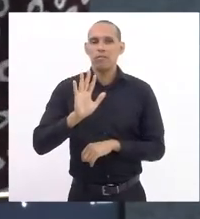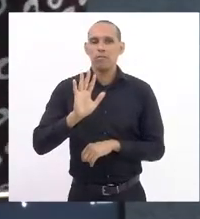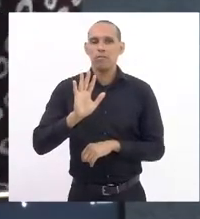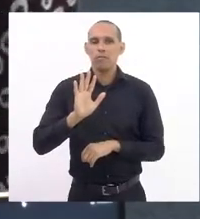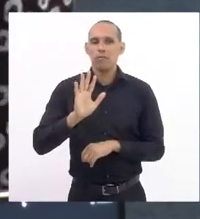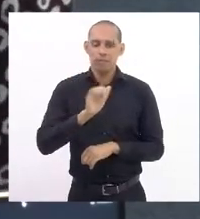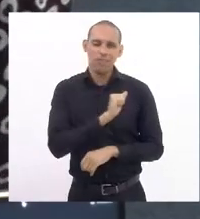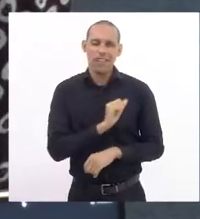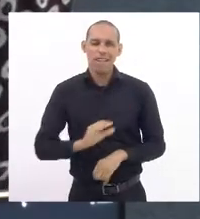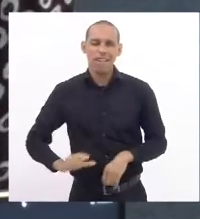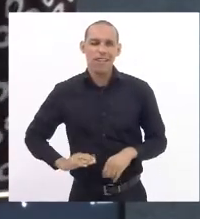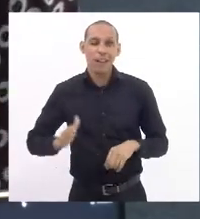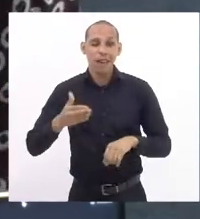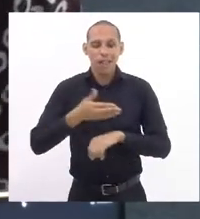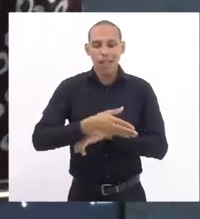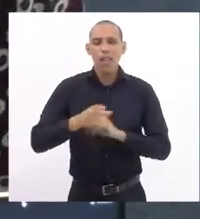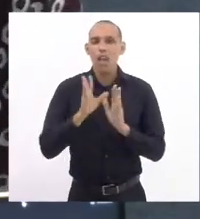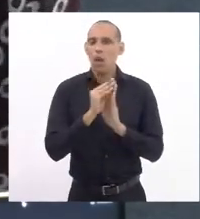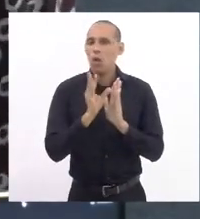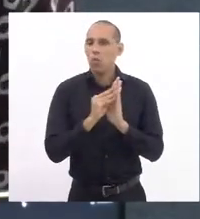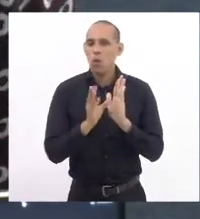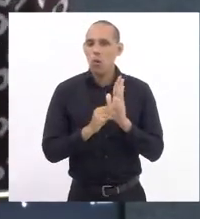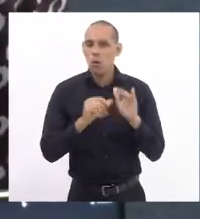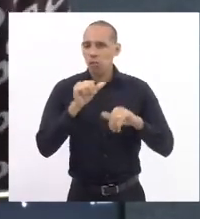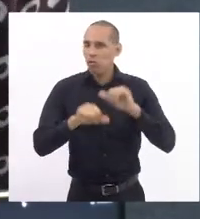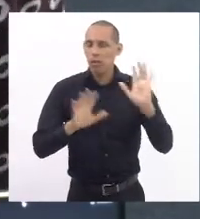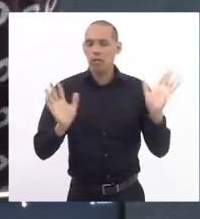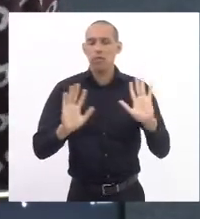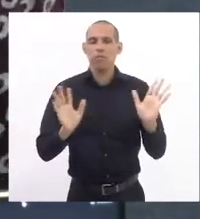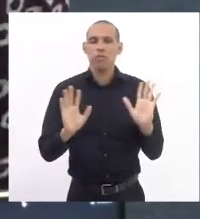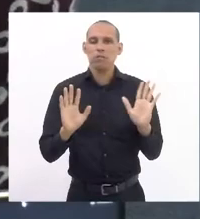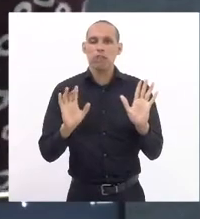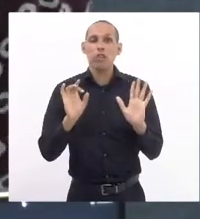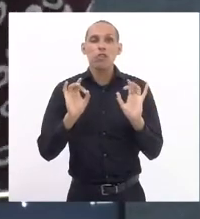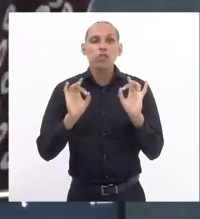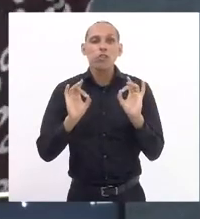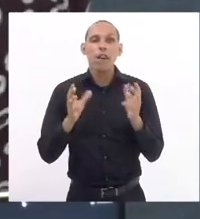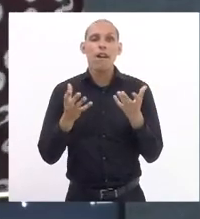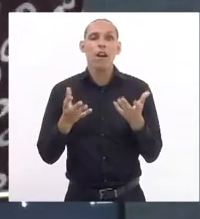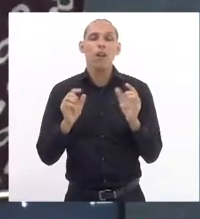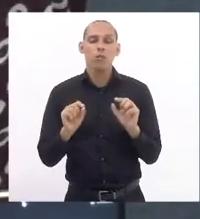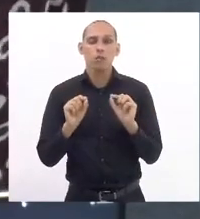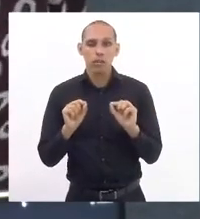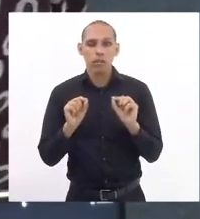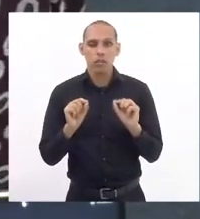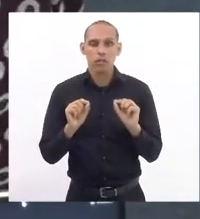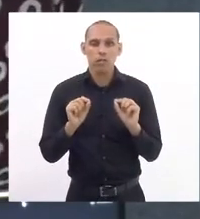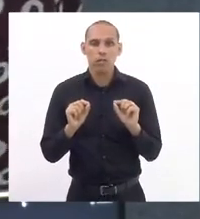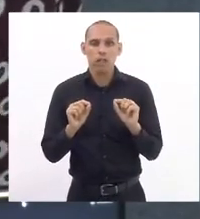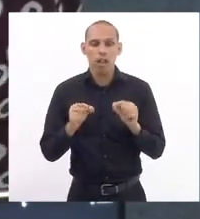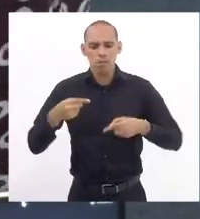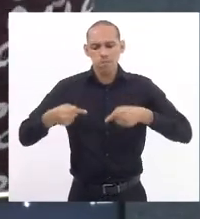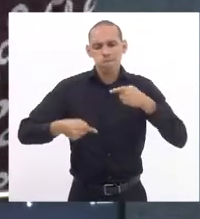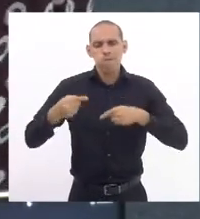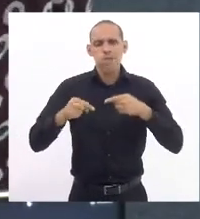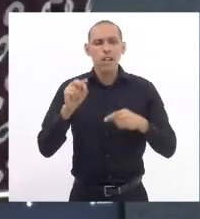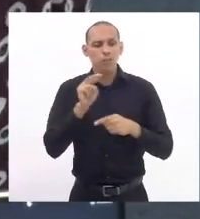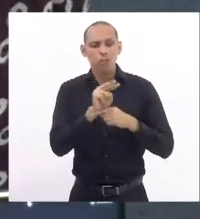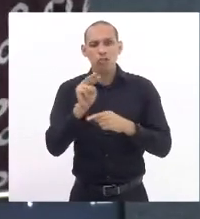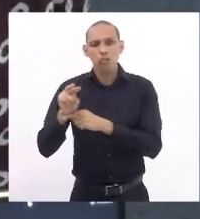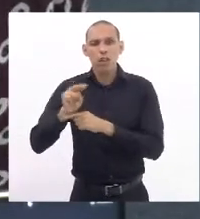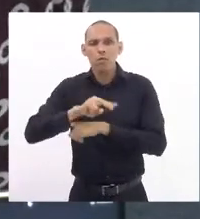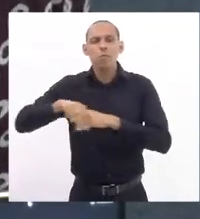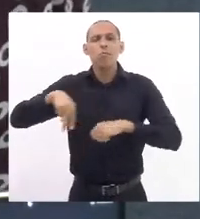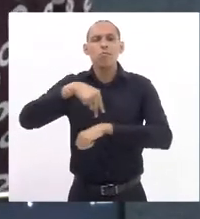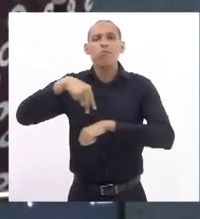André, no conteúdo da reforma que está sendo proposta. Na verdade, nós estamos discutindo em defesa do